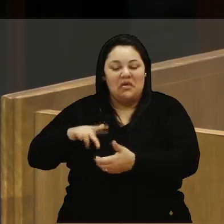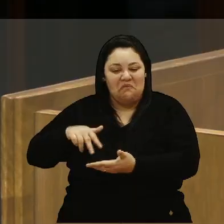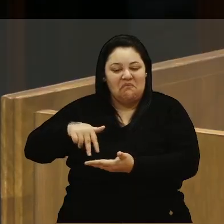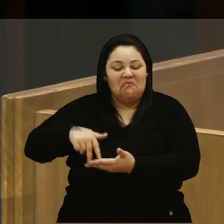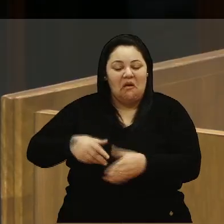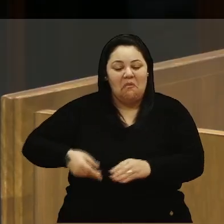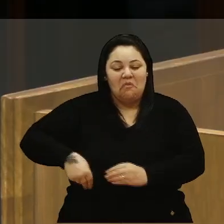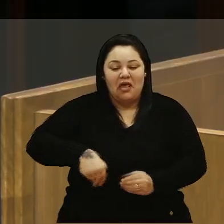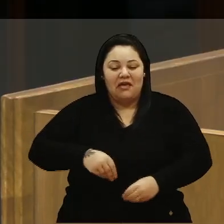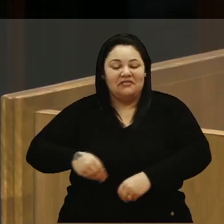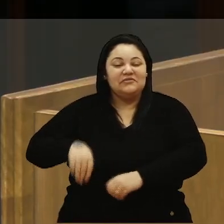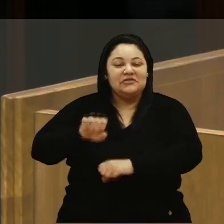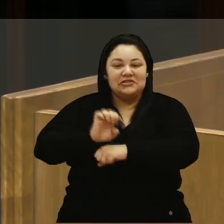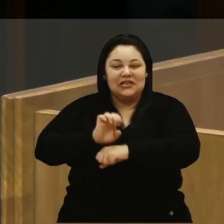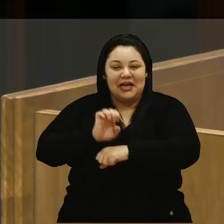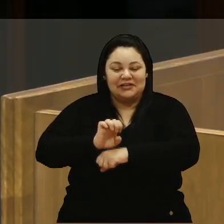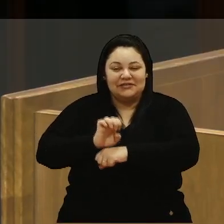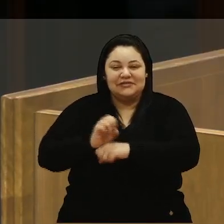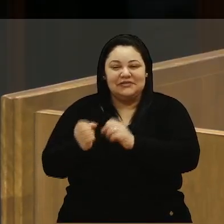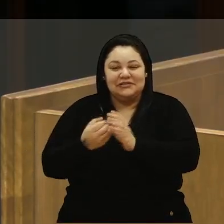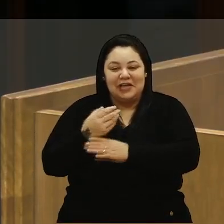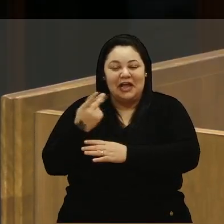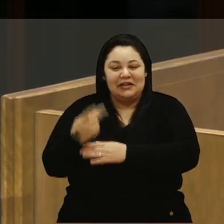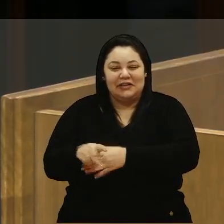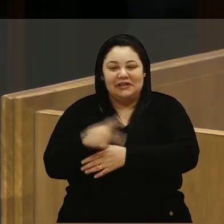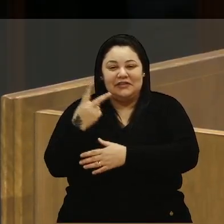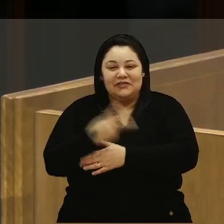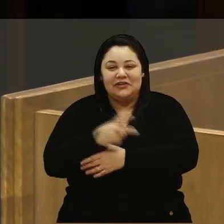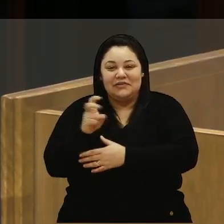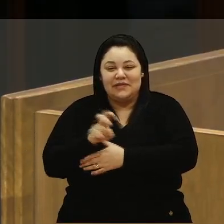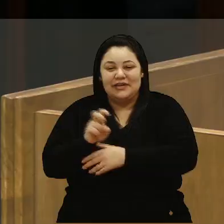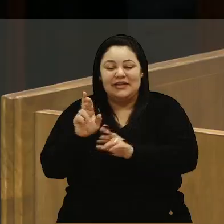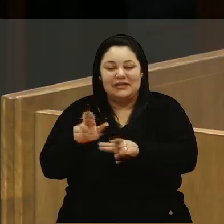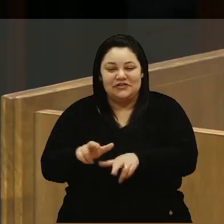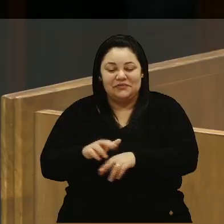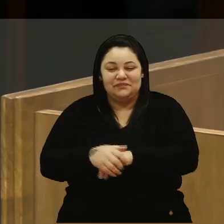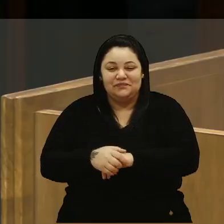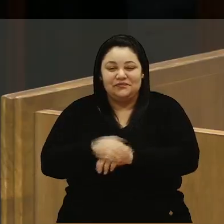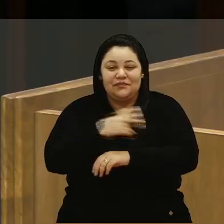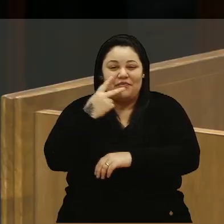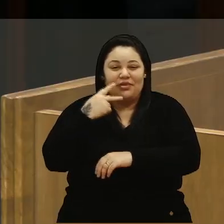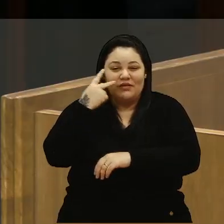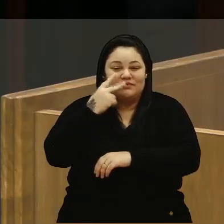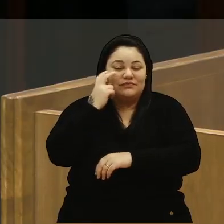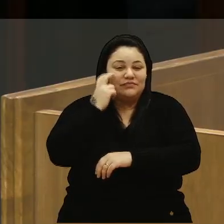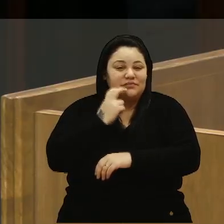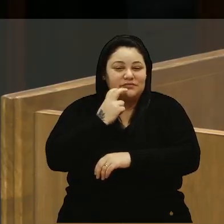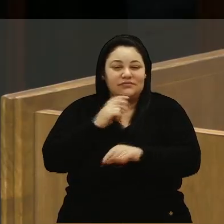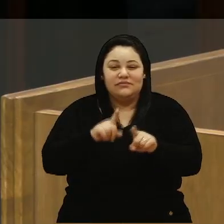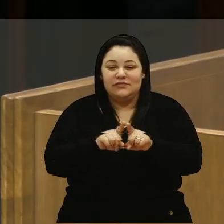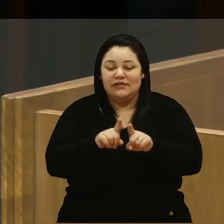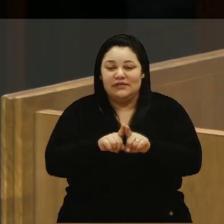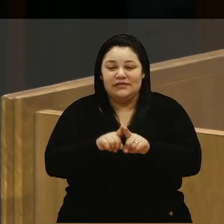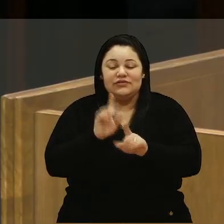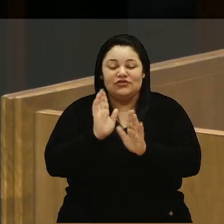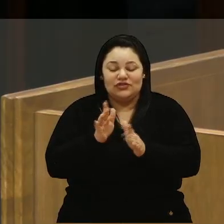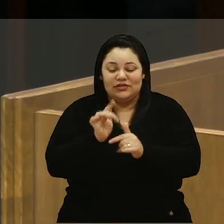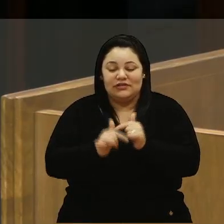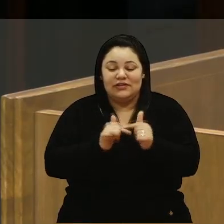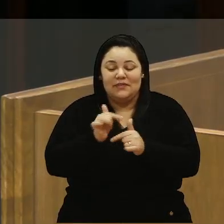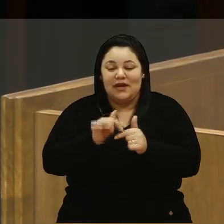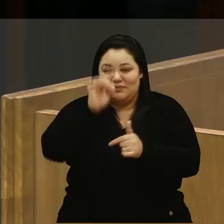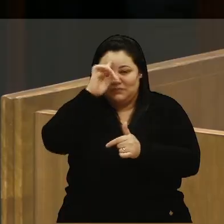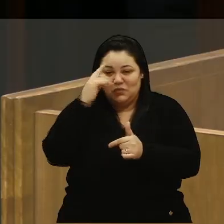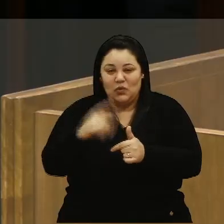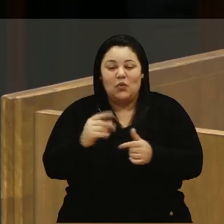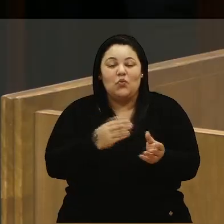a primeira prenda oriunda aqui da 25ª Região. Ao vereador Daniel Santos, que vem trabalhando incansavelmente